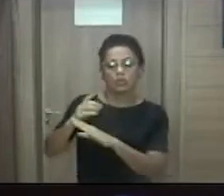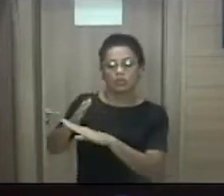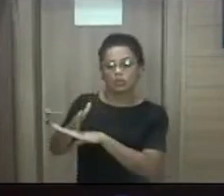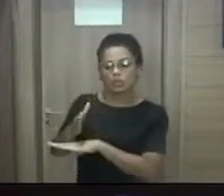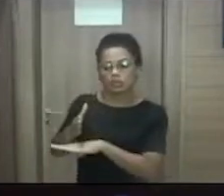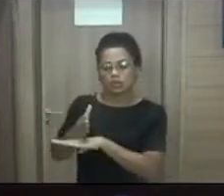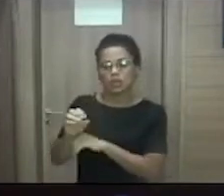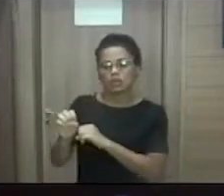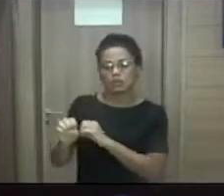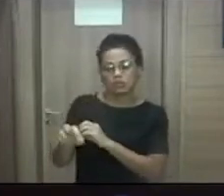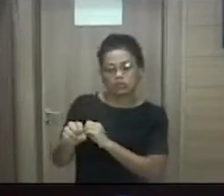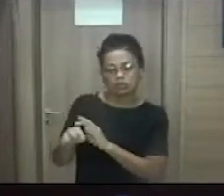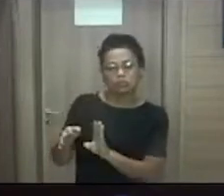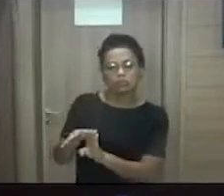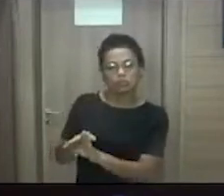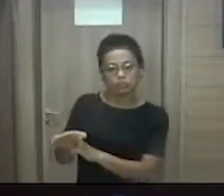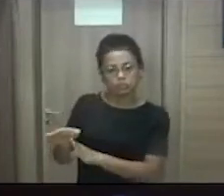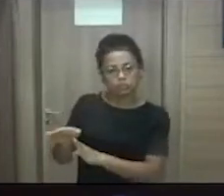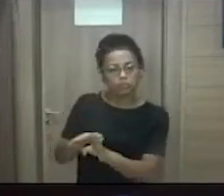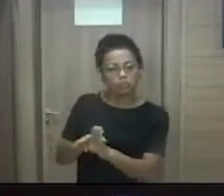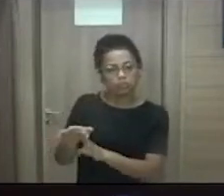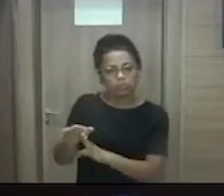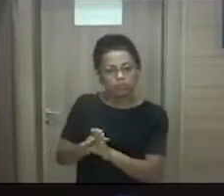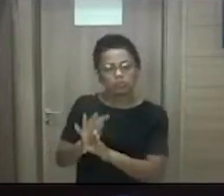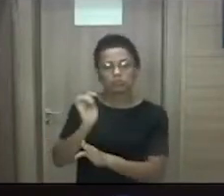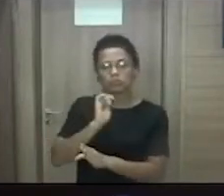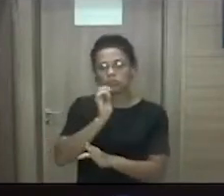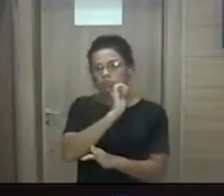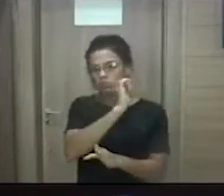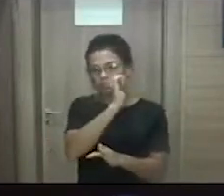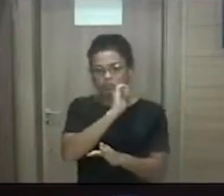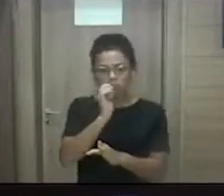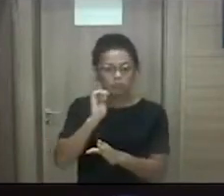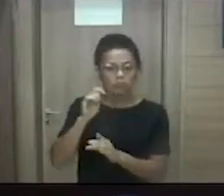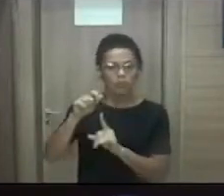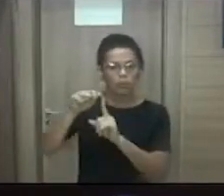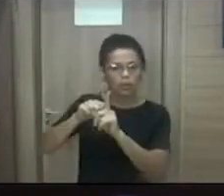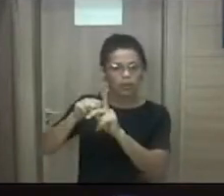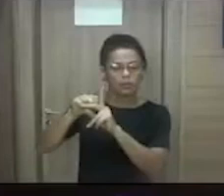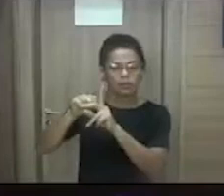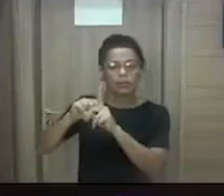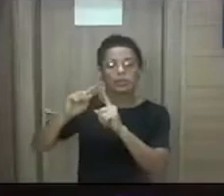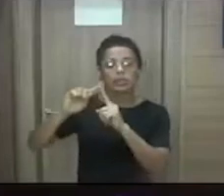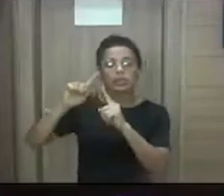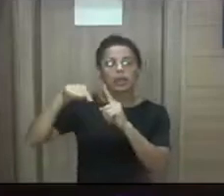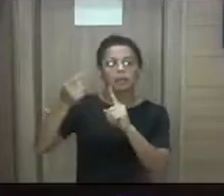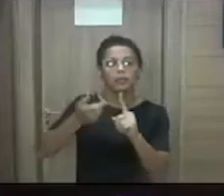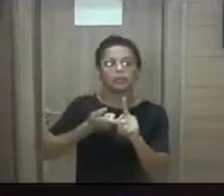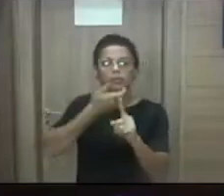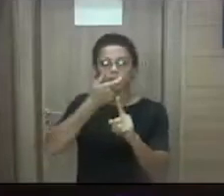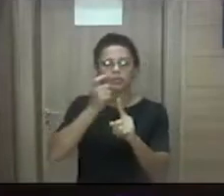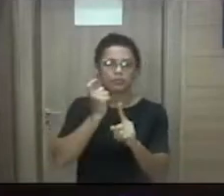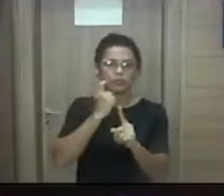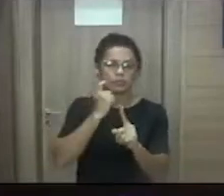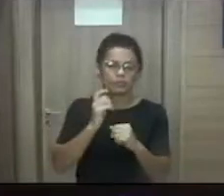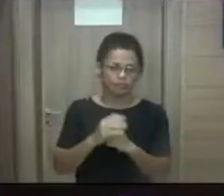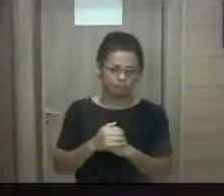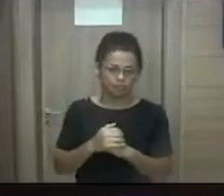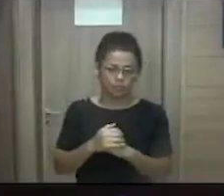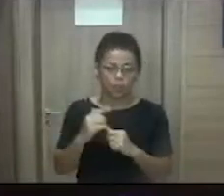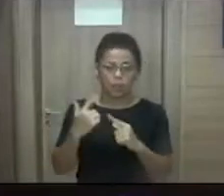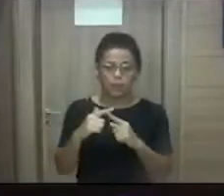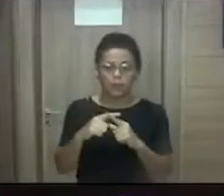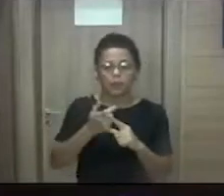a uma orientação individualizada de escovação dentária a cada mês após a implantação da prótese. Né? Porque a prótese facial